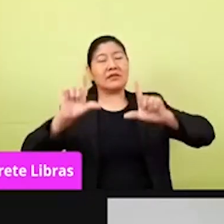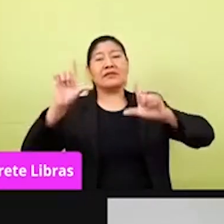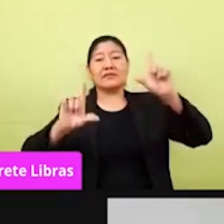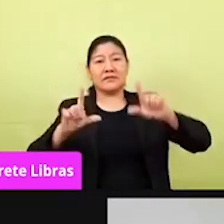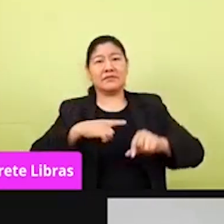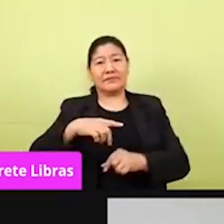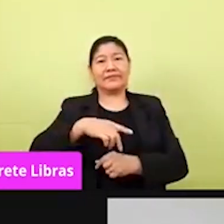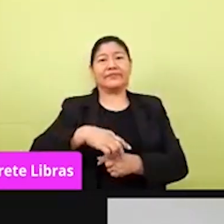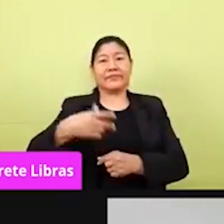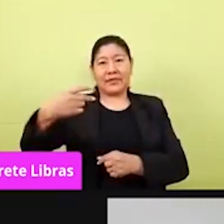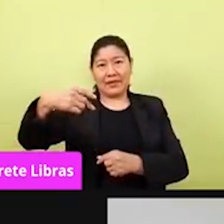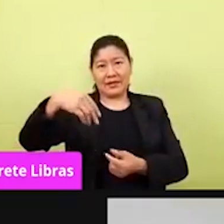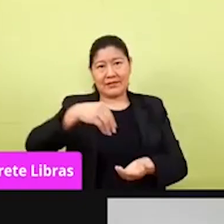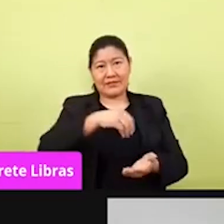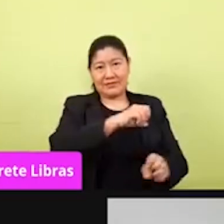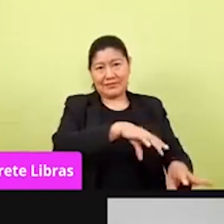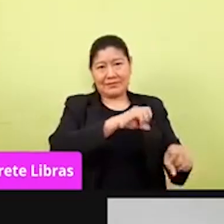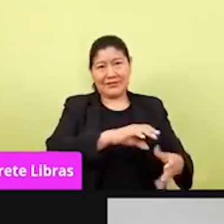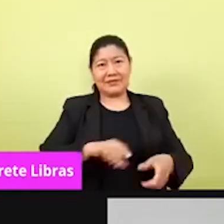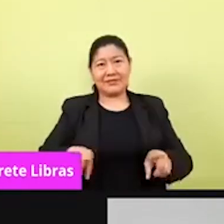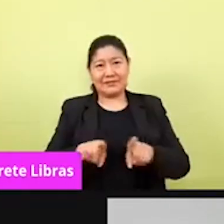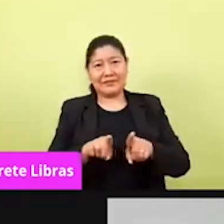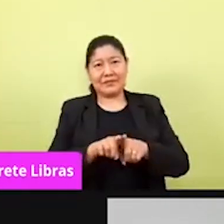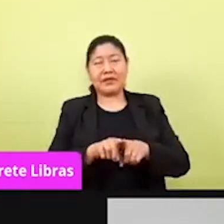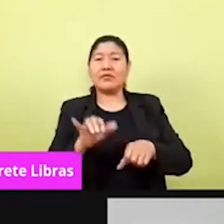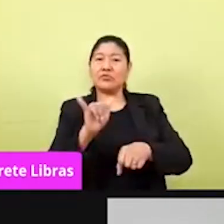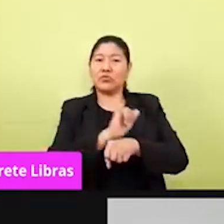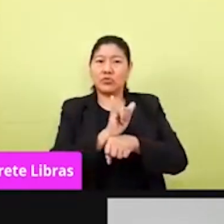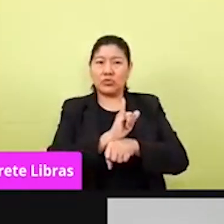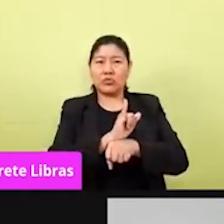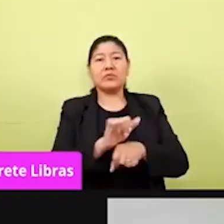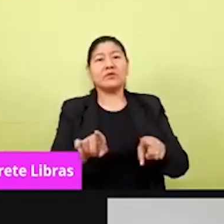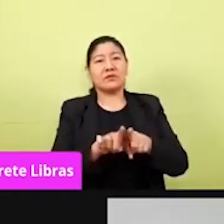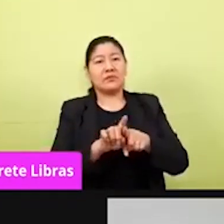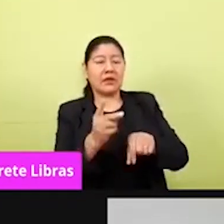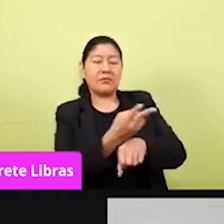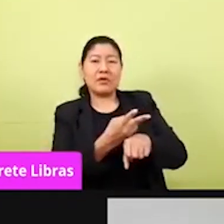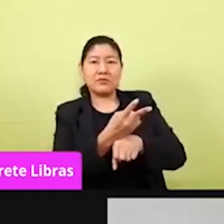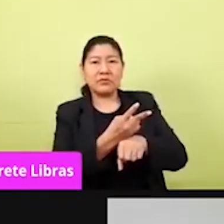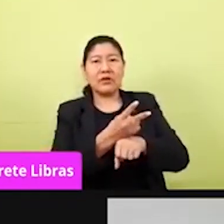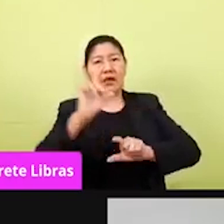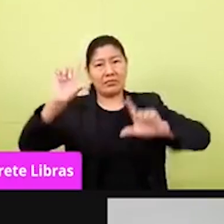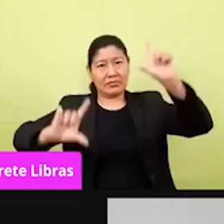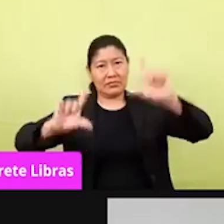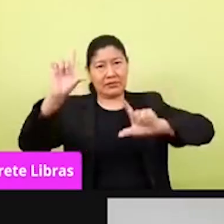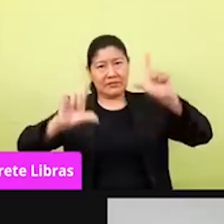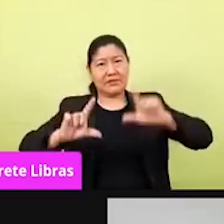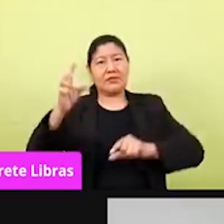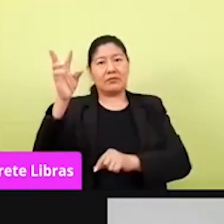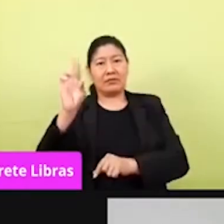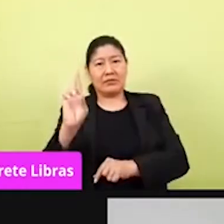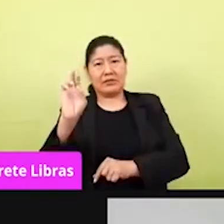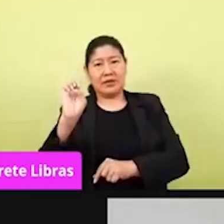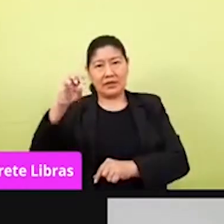tiver acesso aí à TV, ou pode, né, pelo YouTube também, né? Tem acesso à TV Reme. Nós fizemos aí um Minuto Maria da Penha,